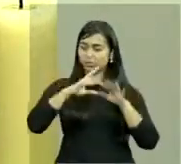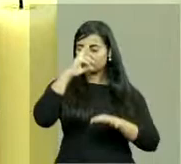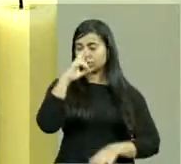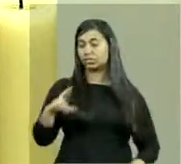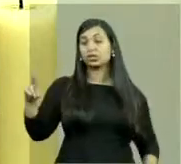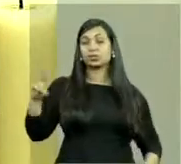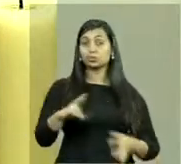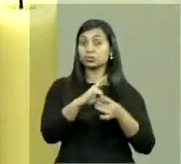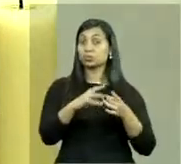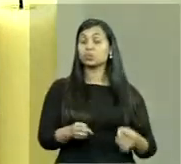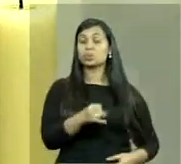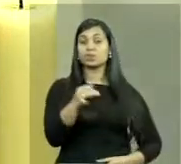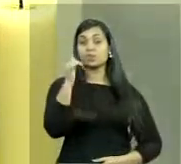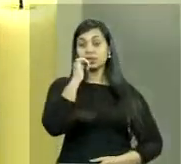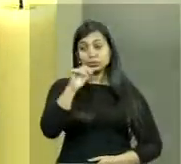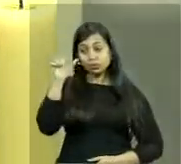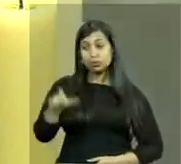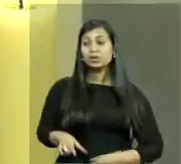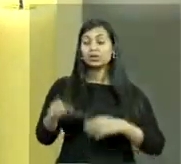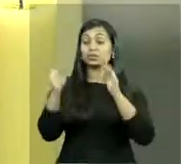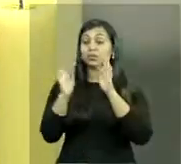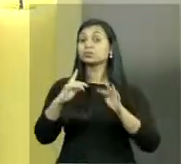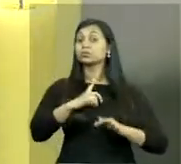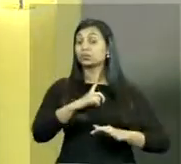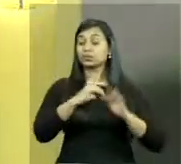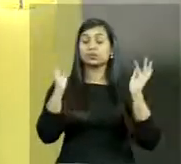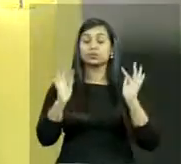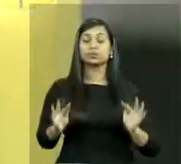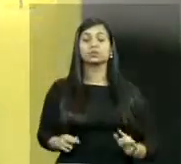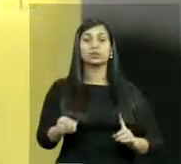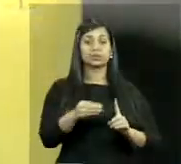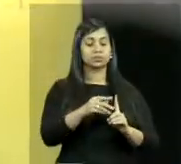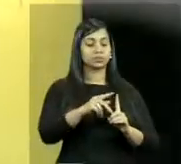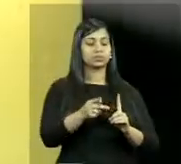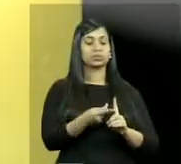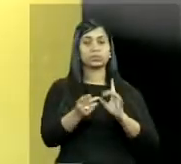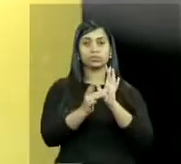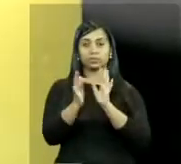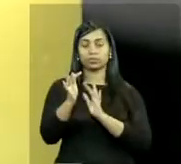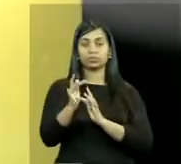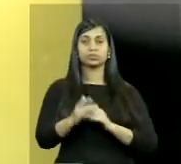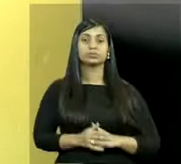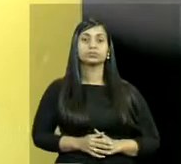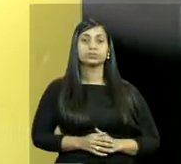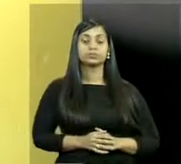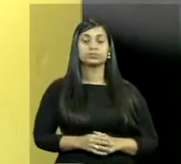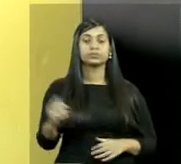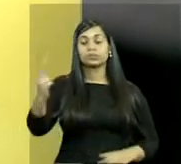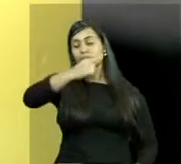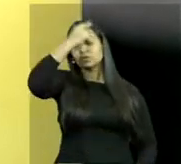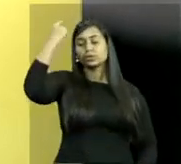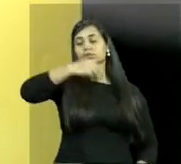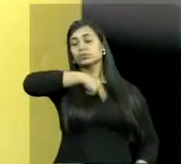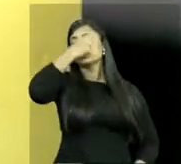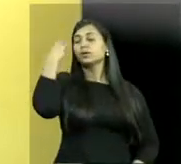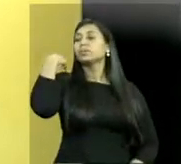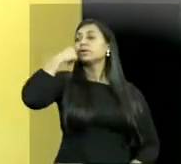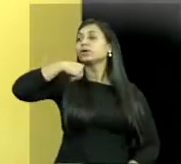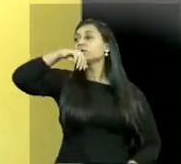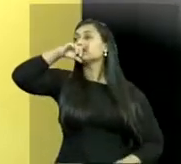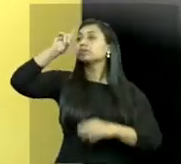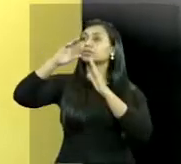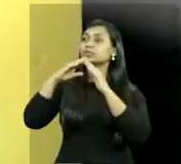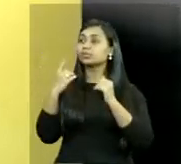Maria, cheia de graça, o Senhor é convosco. Bendita sois vós entre as mulheres, e bendito é o fruto do vosso ventre, Jesus.